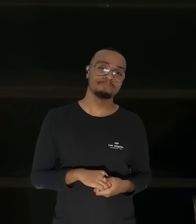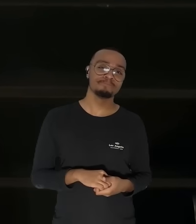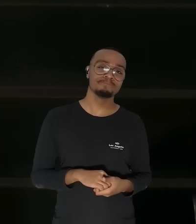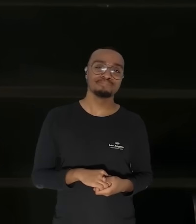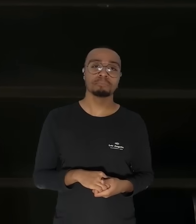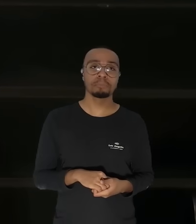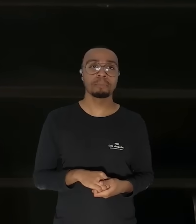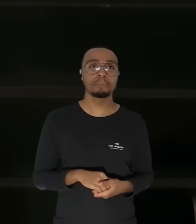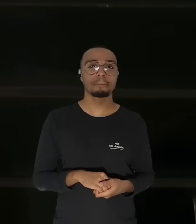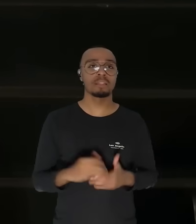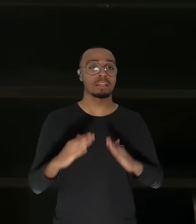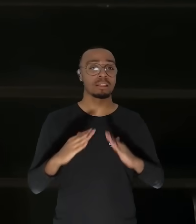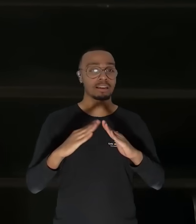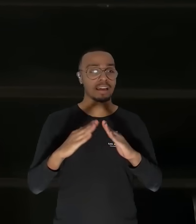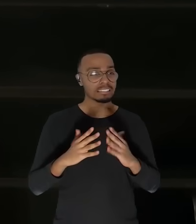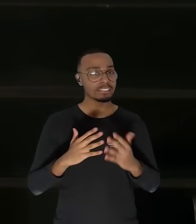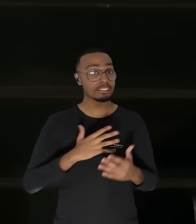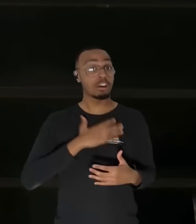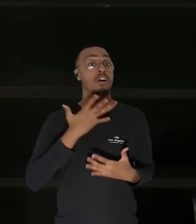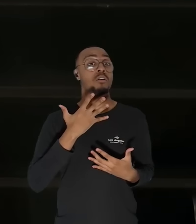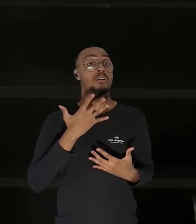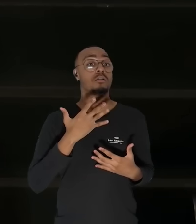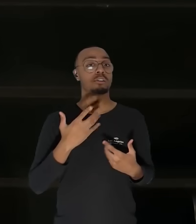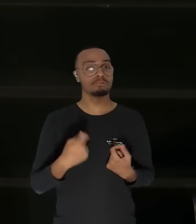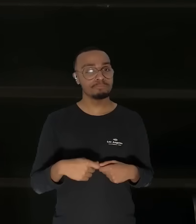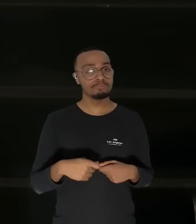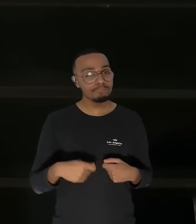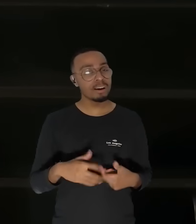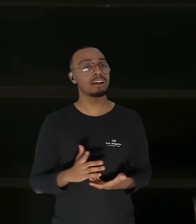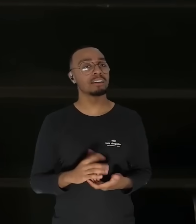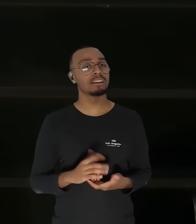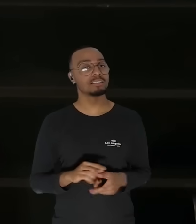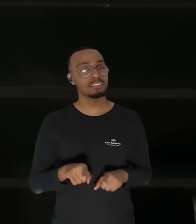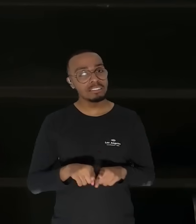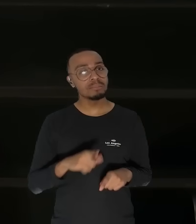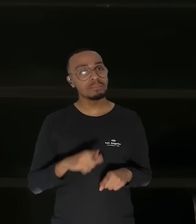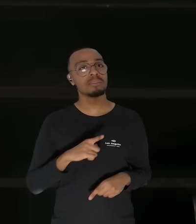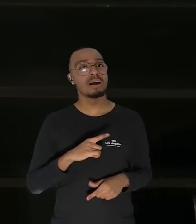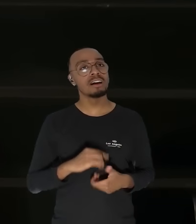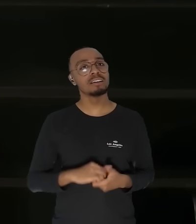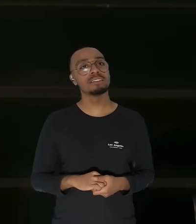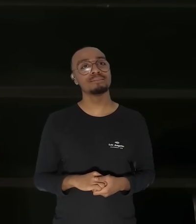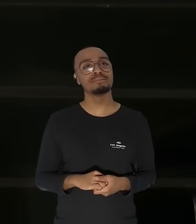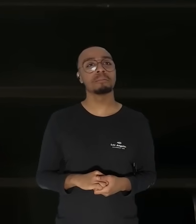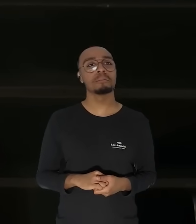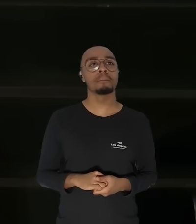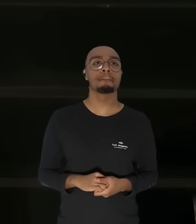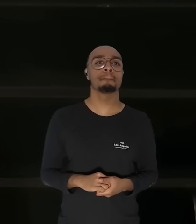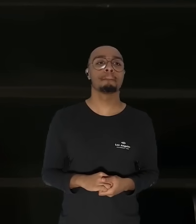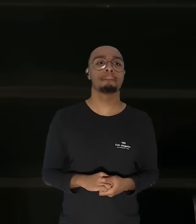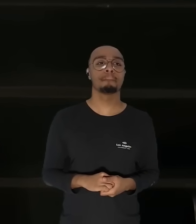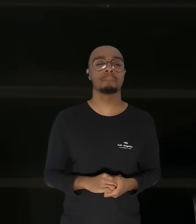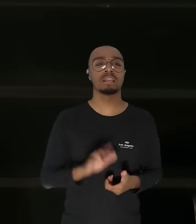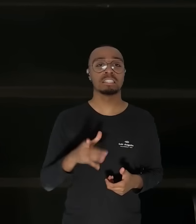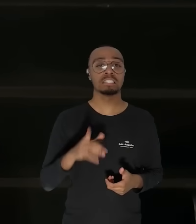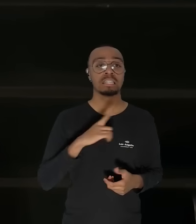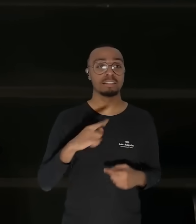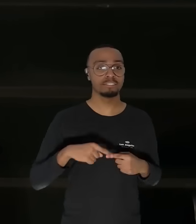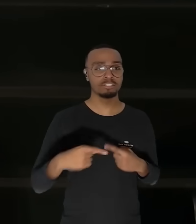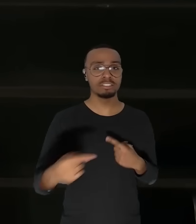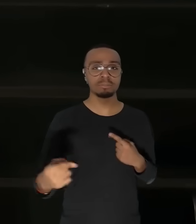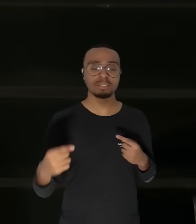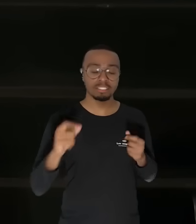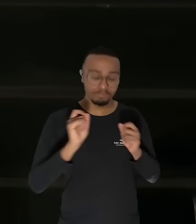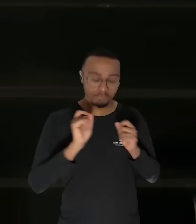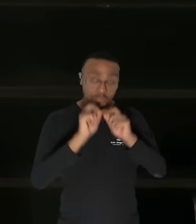são surpreendentes. Eu já acordei algumas semanas e falei, ai, como eu esperei por essa semana. Essa semana